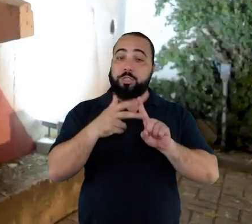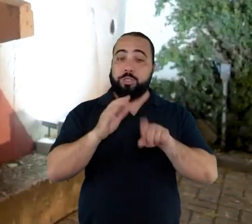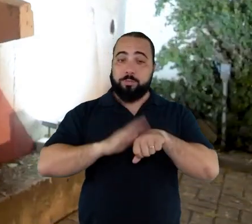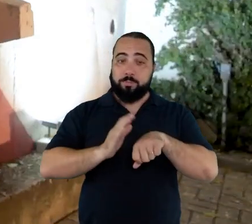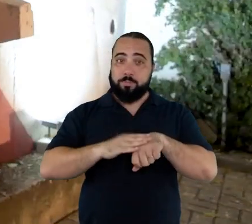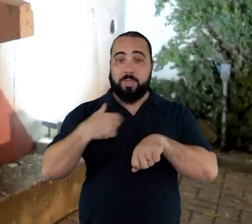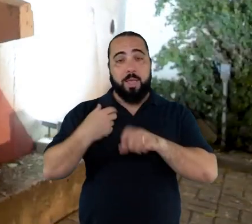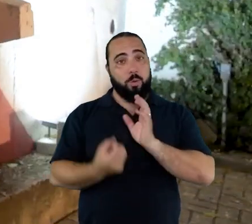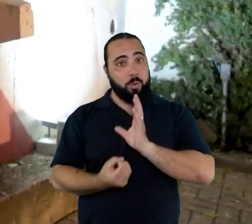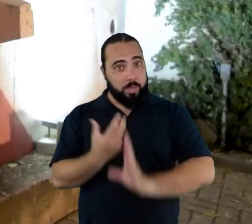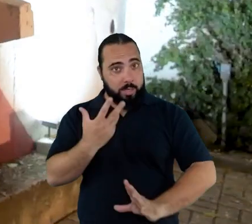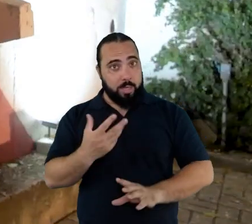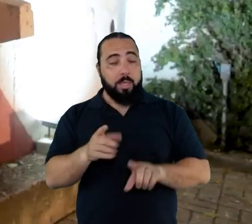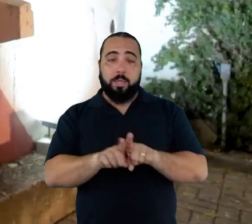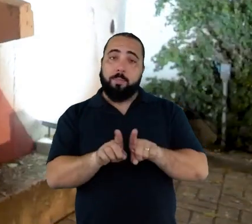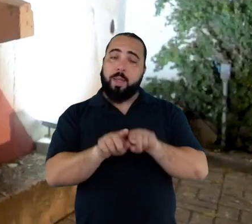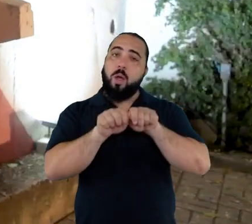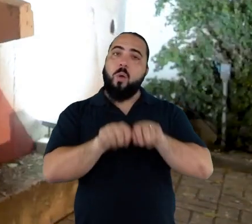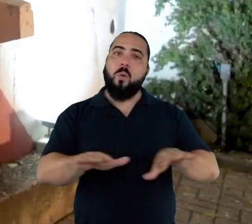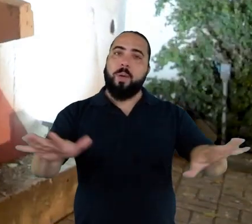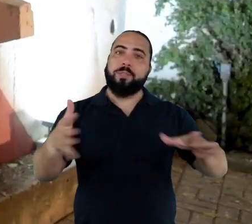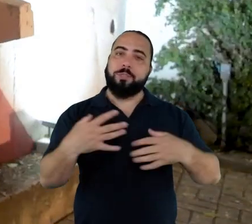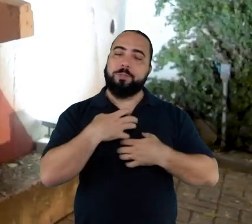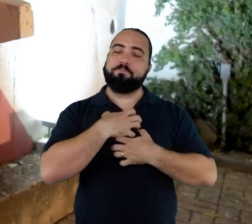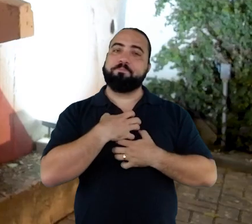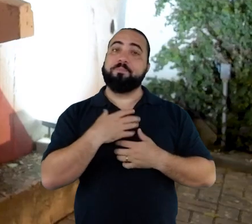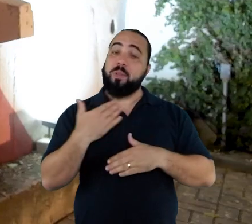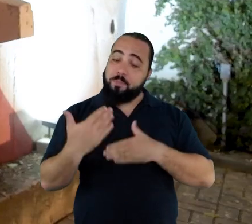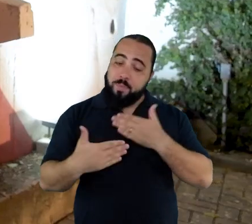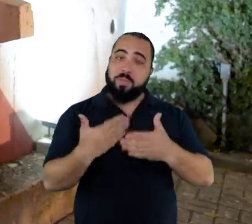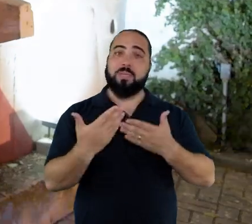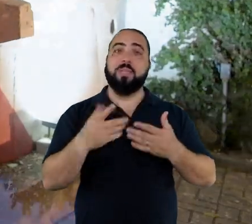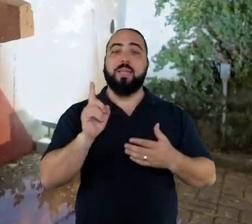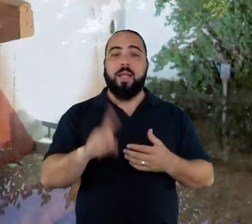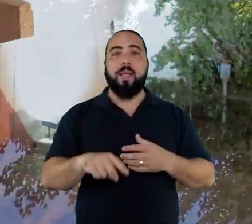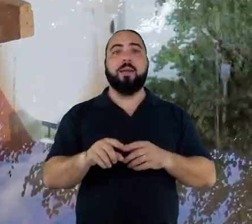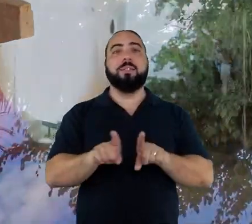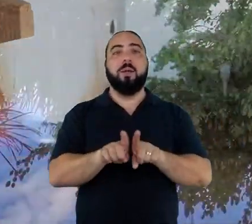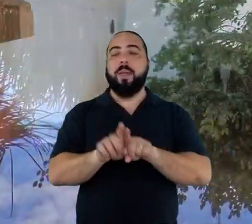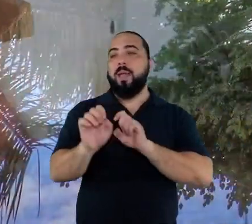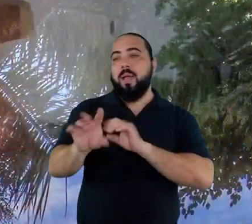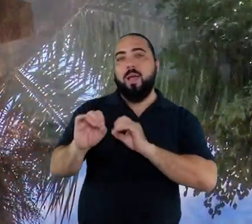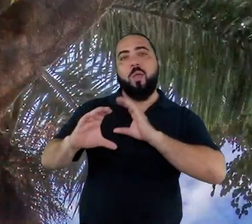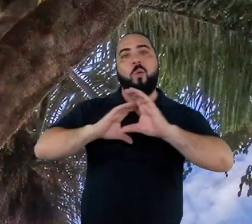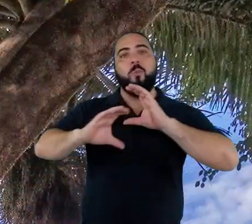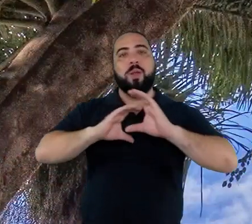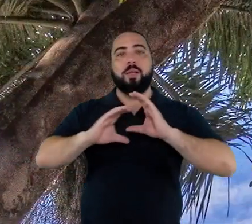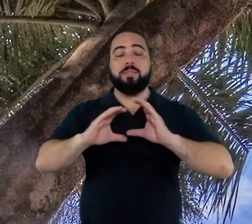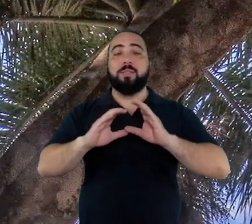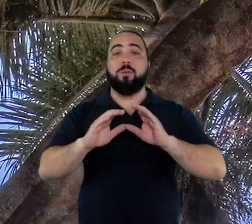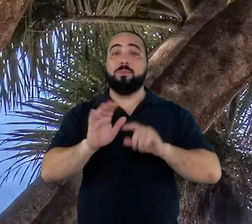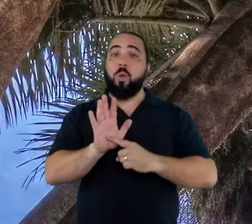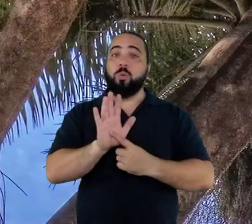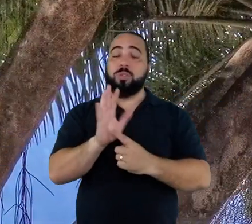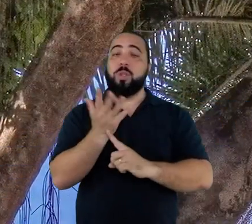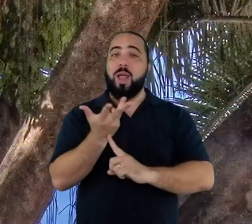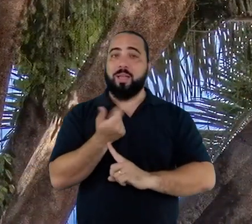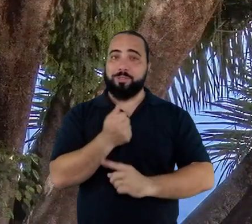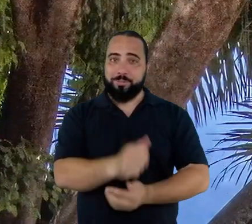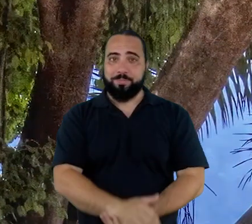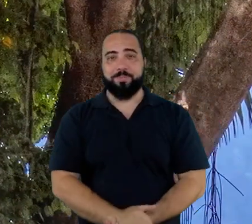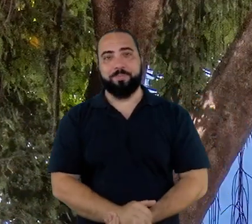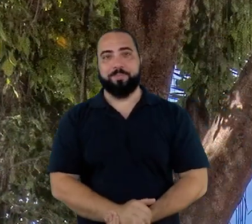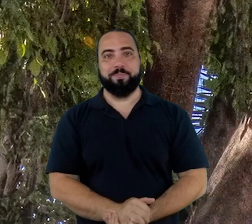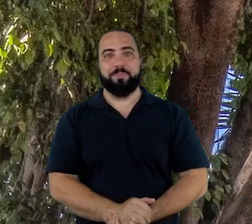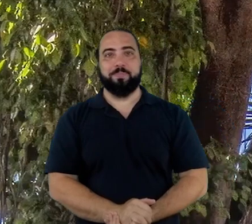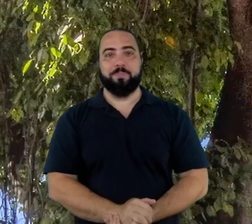mídias que eu fundei e faço questão de compartilhar e fazer um processo de educomunicação com vocês utilizando as artes.